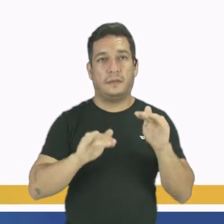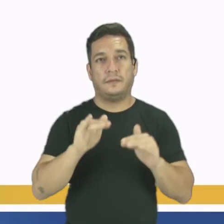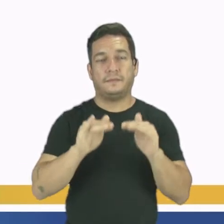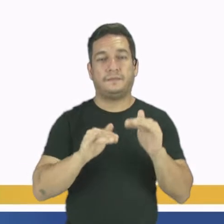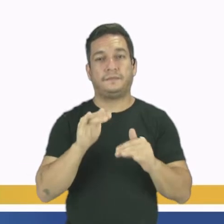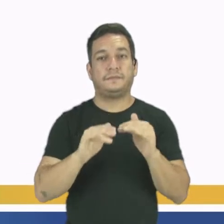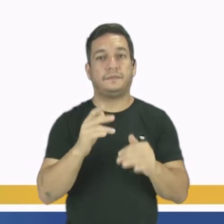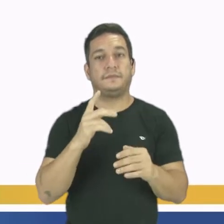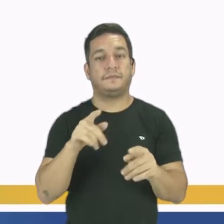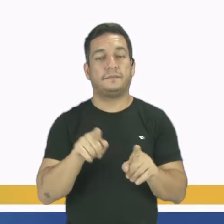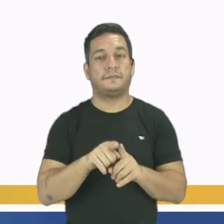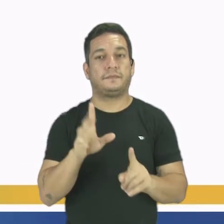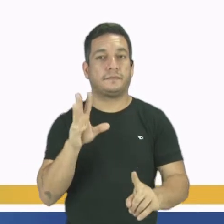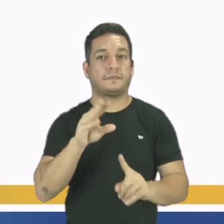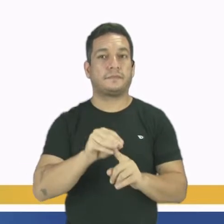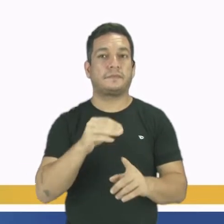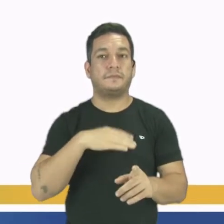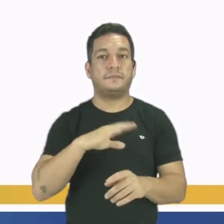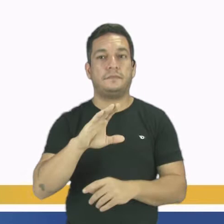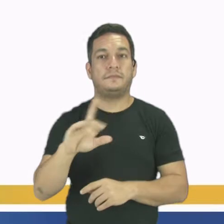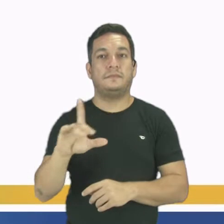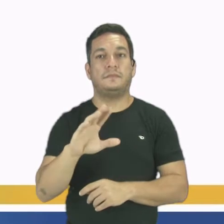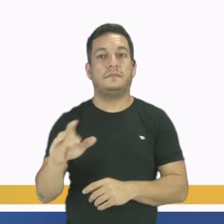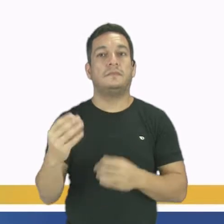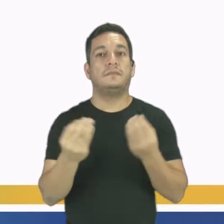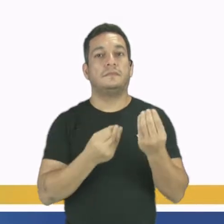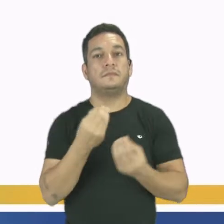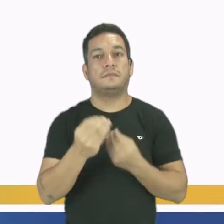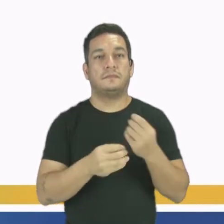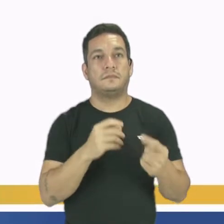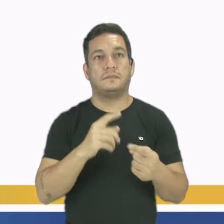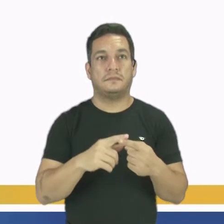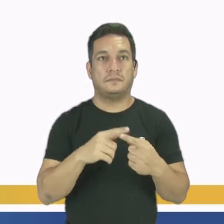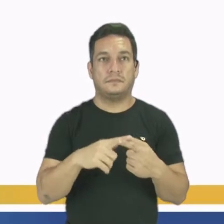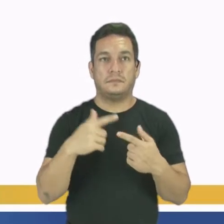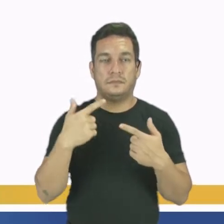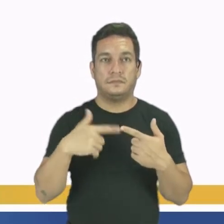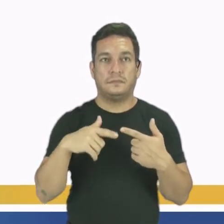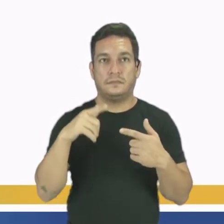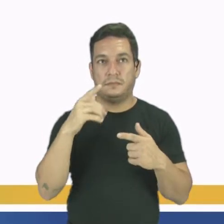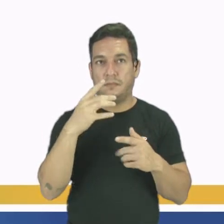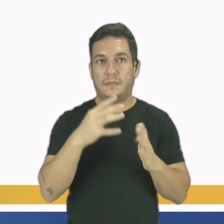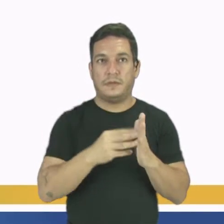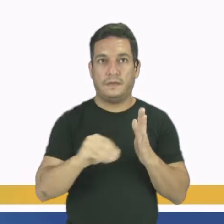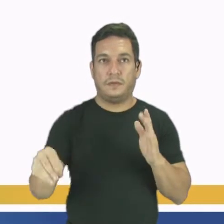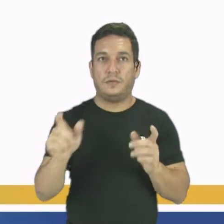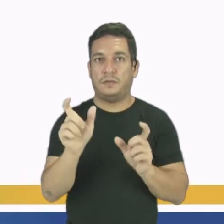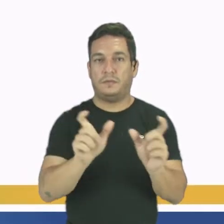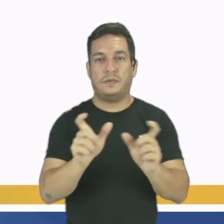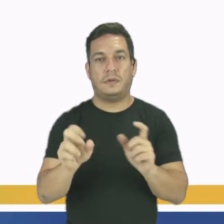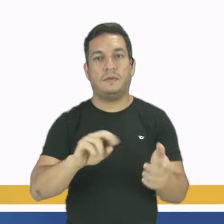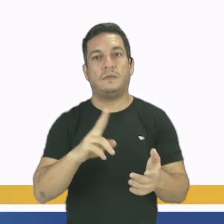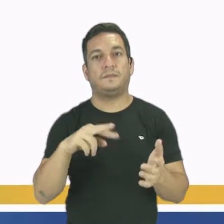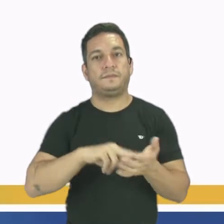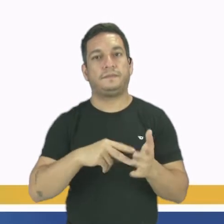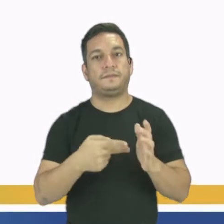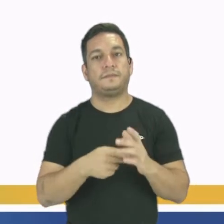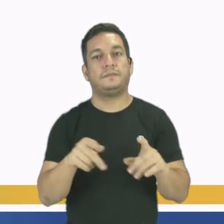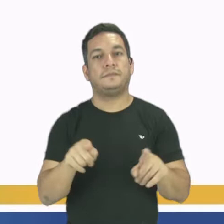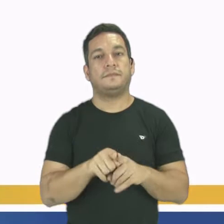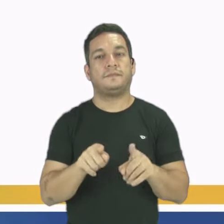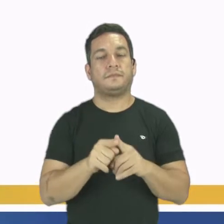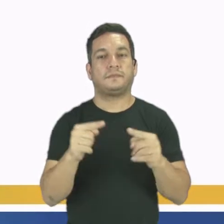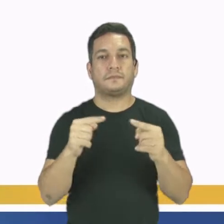da sua função, elas são classificadas em figuras de palavras ou semânticas e estão associadas